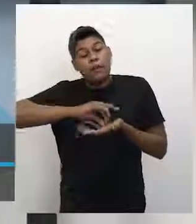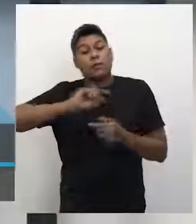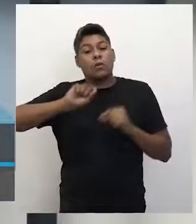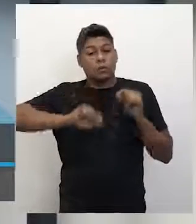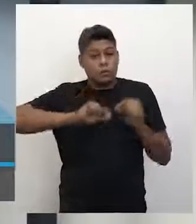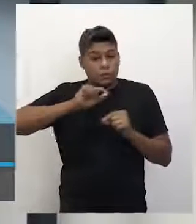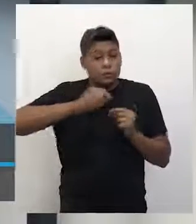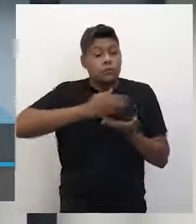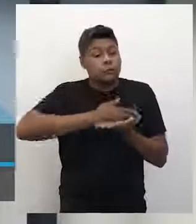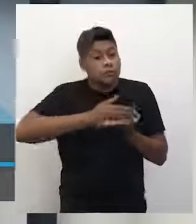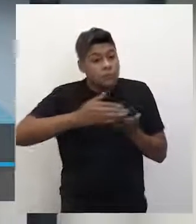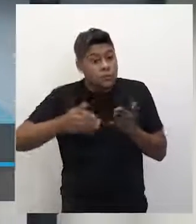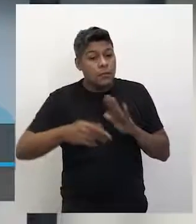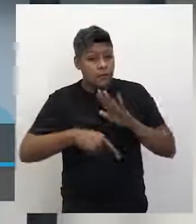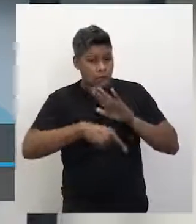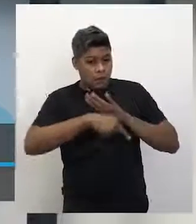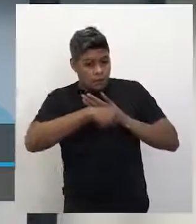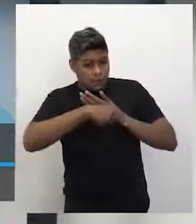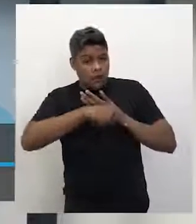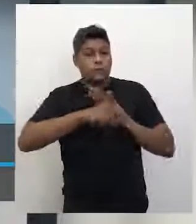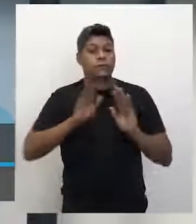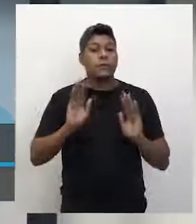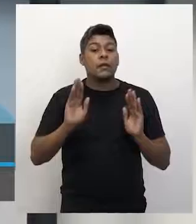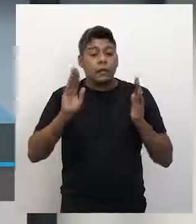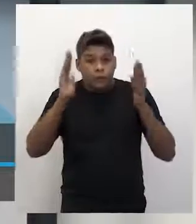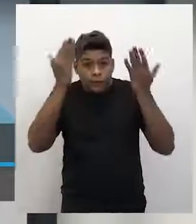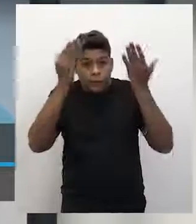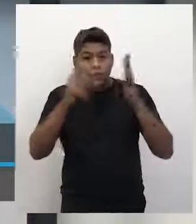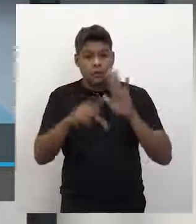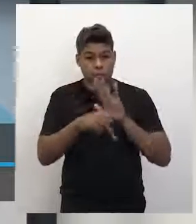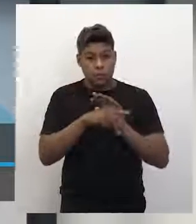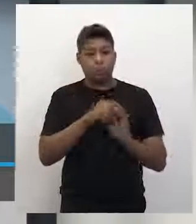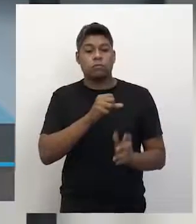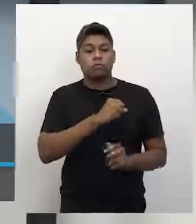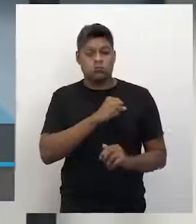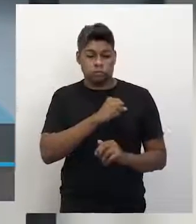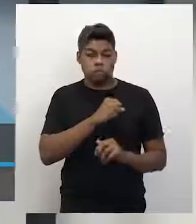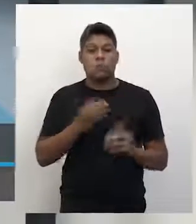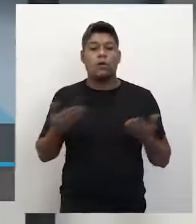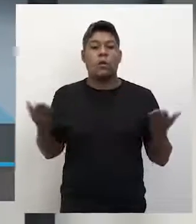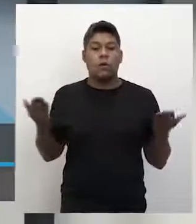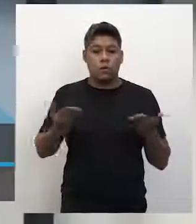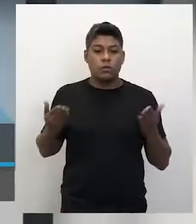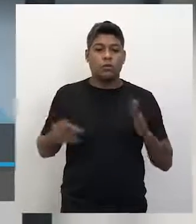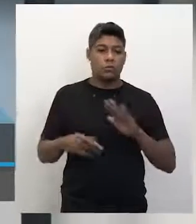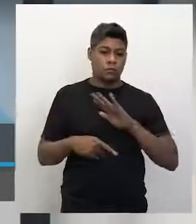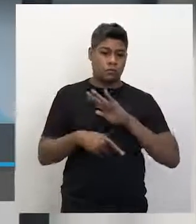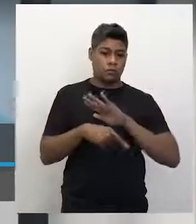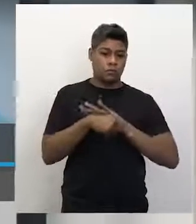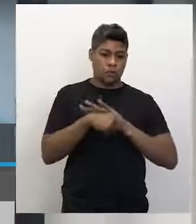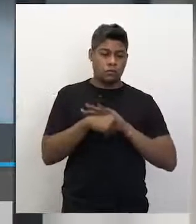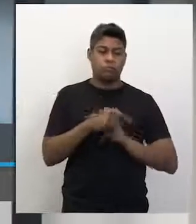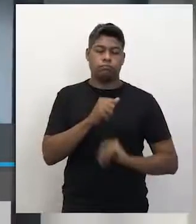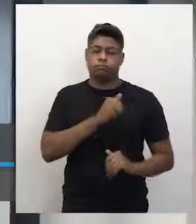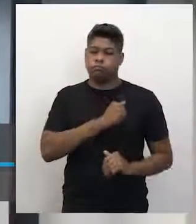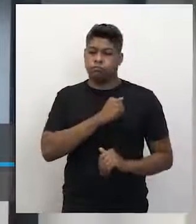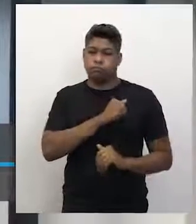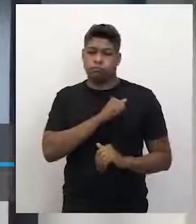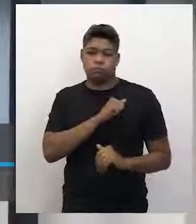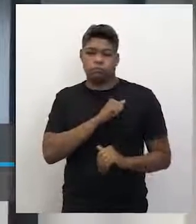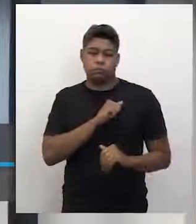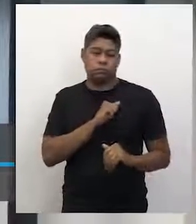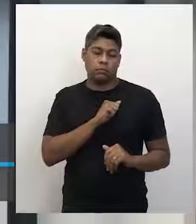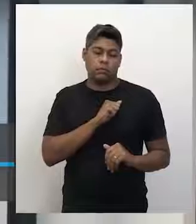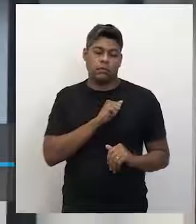a princípio era uma festa religiosa, né? Hoje se tornou parte do nosso coração e eu estou morrendo de saudade